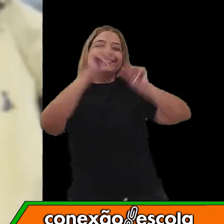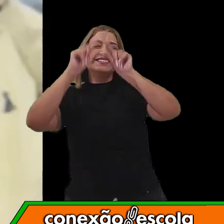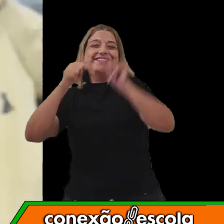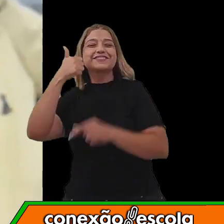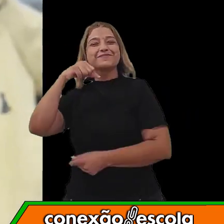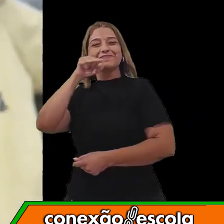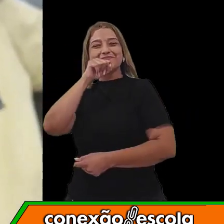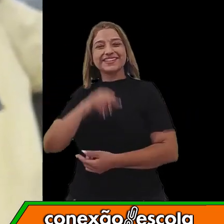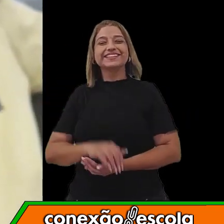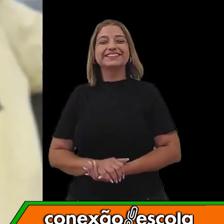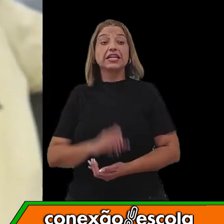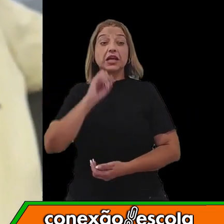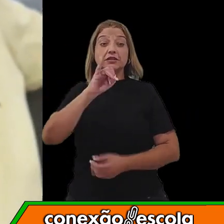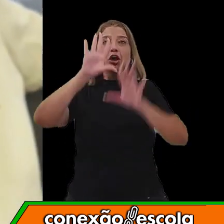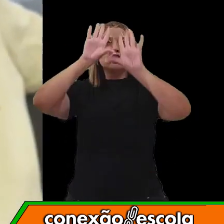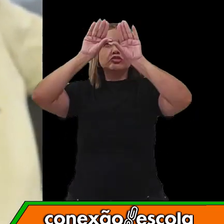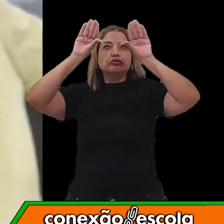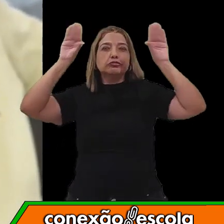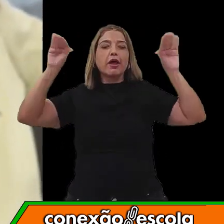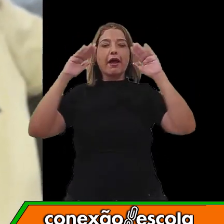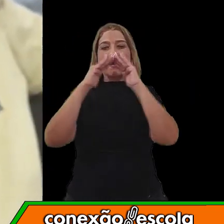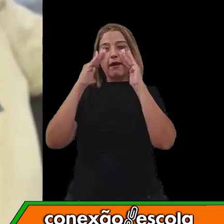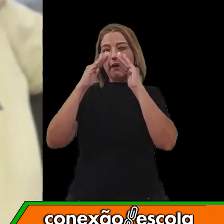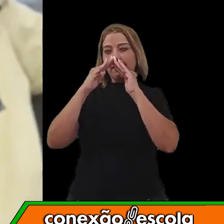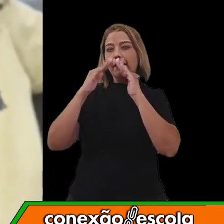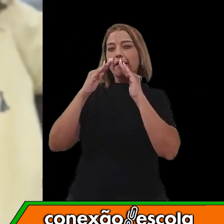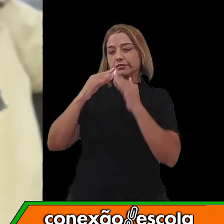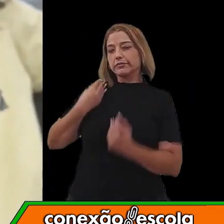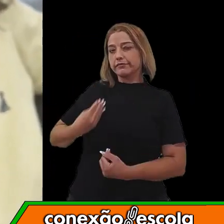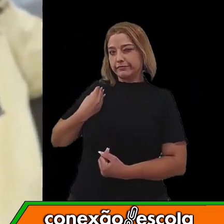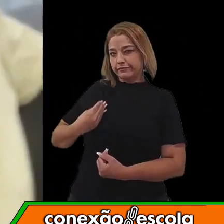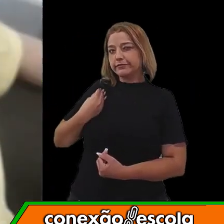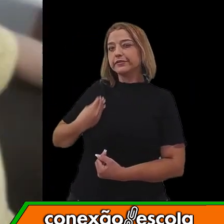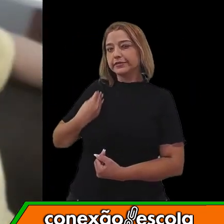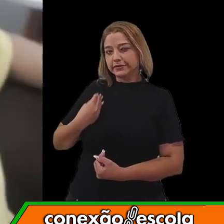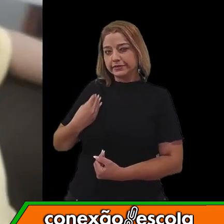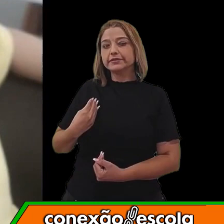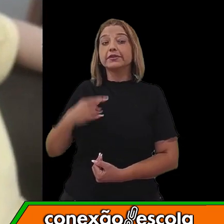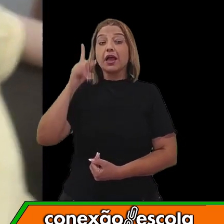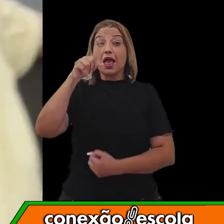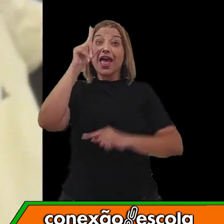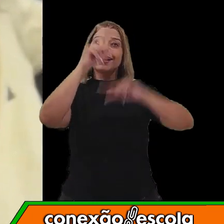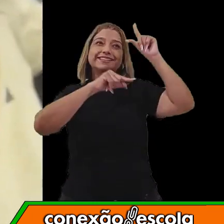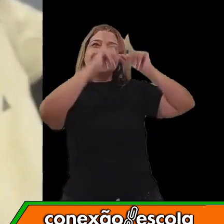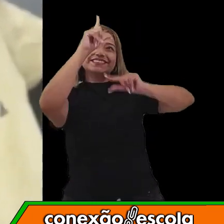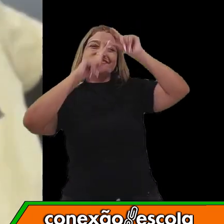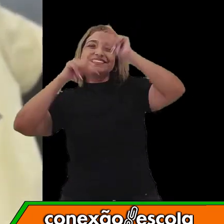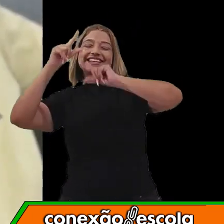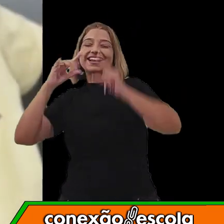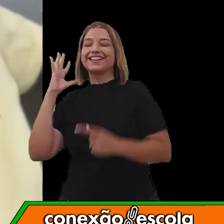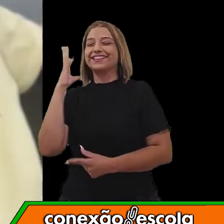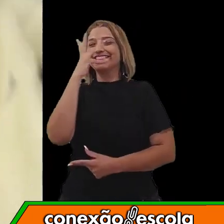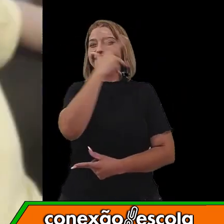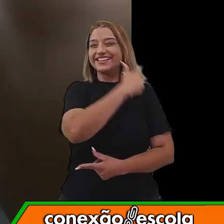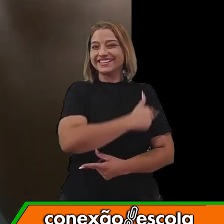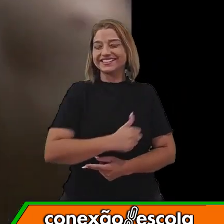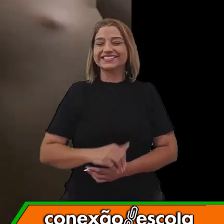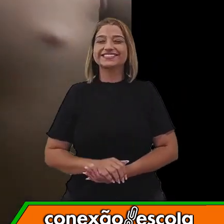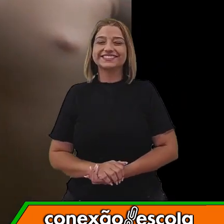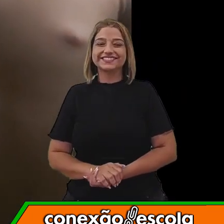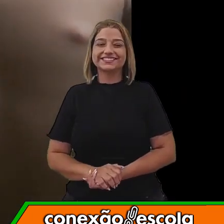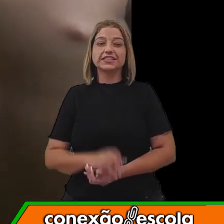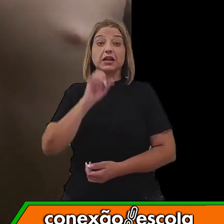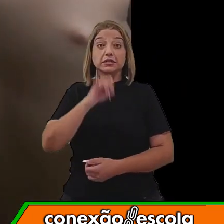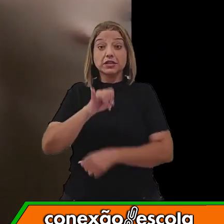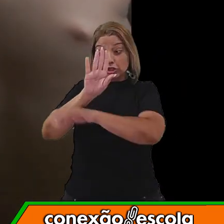O Casa, céu seria a sua casa. casa das estrelas belas. Casa das estrelas bela. Se